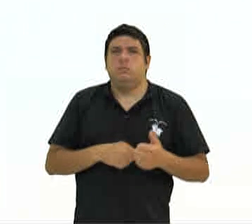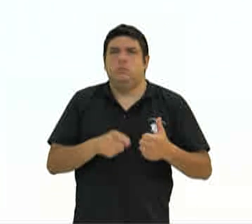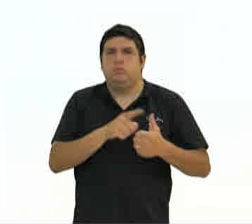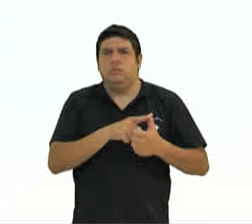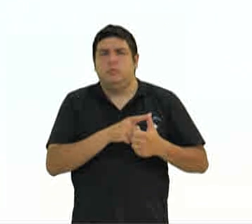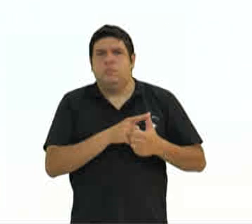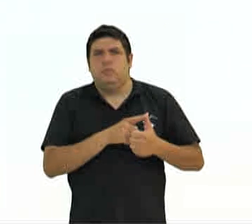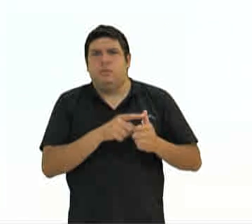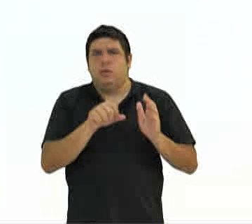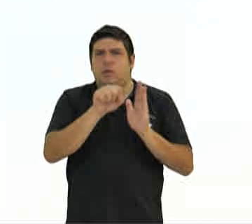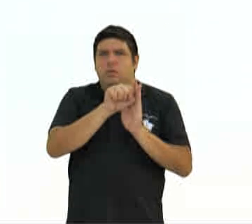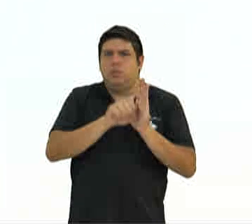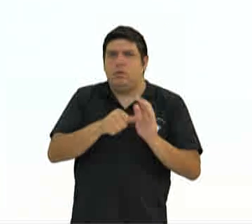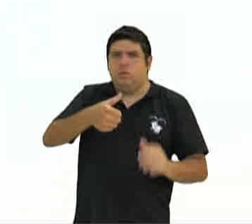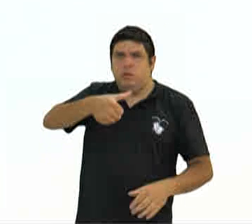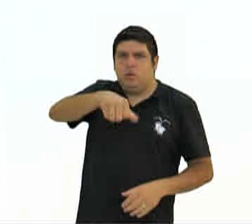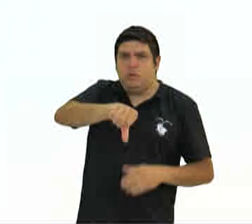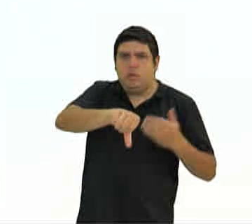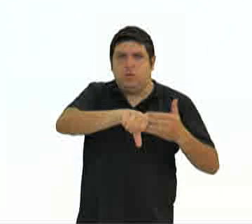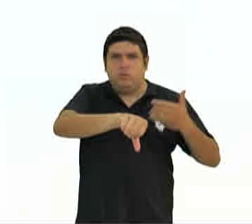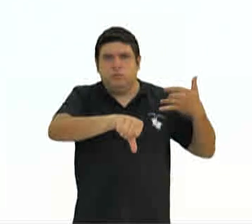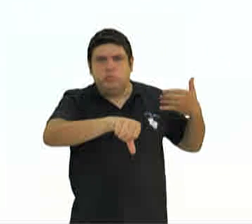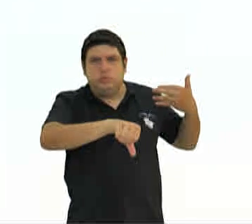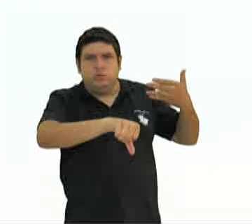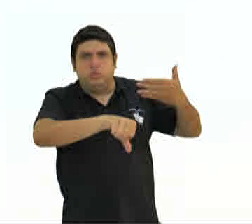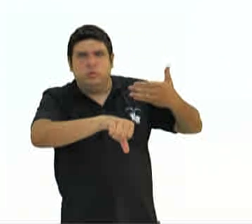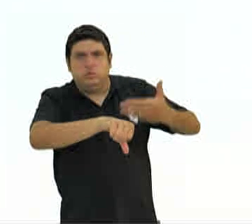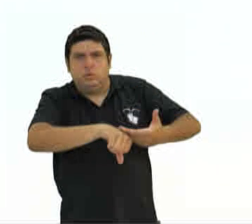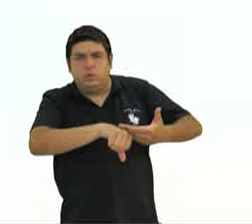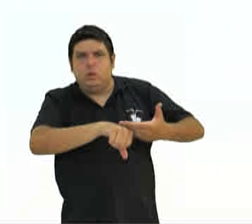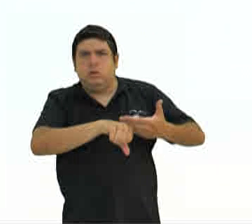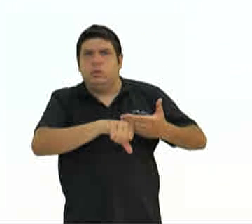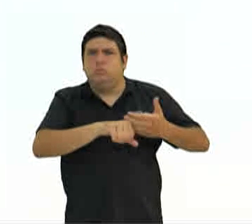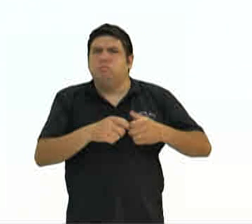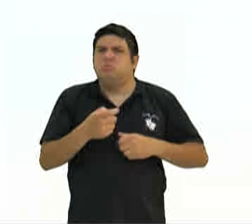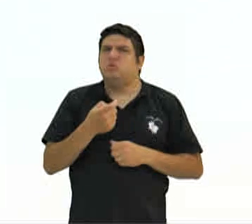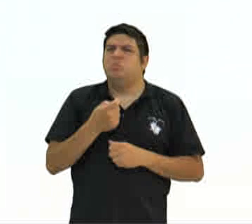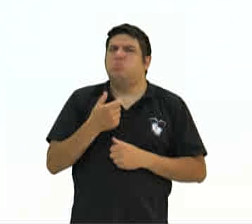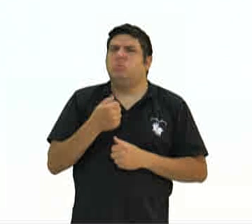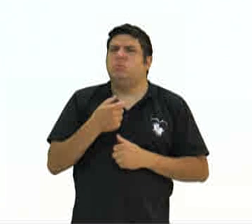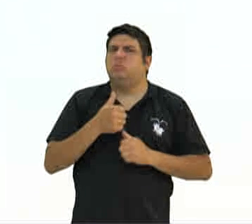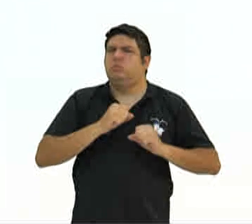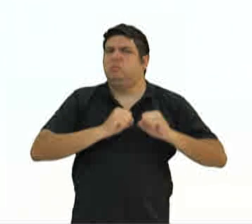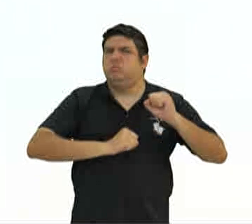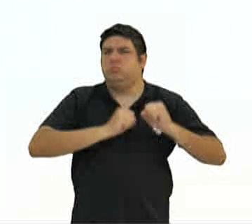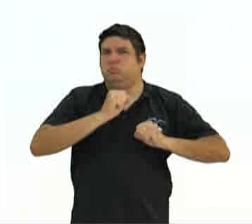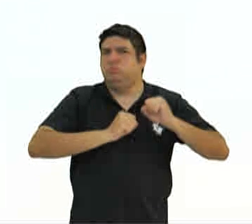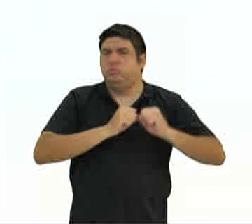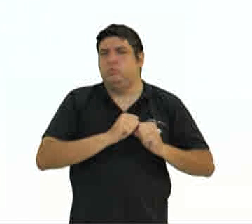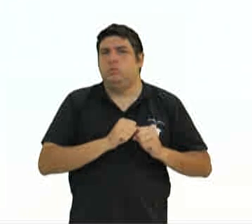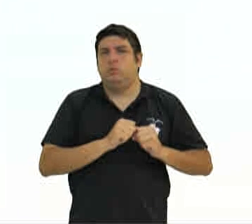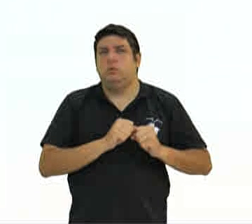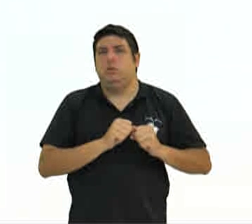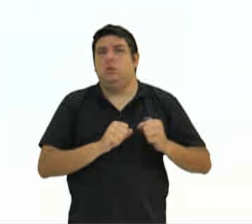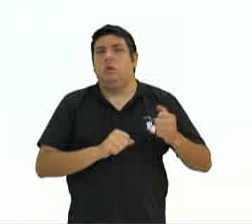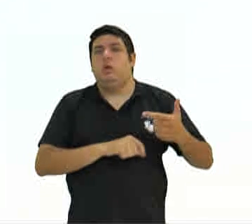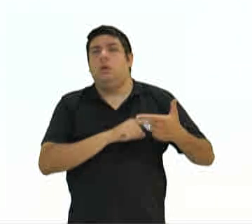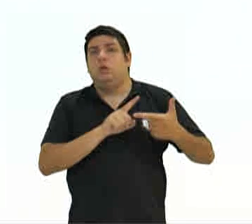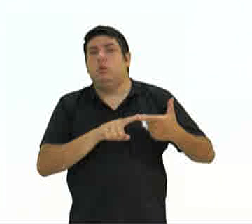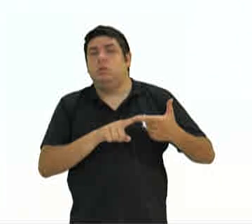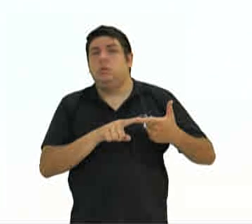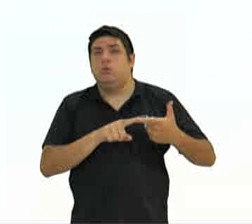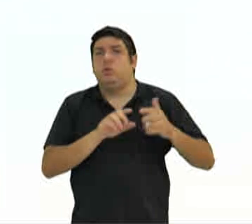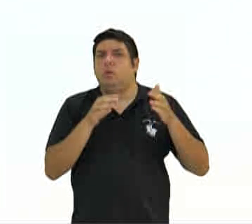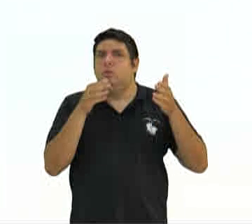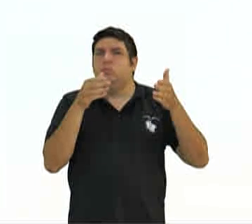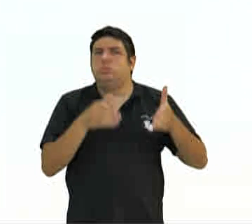significativa até o século XIX, então quer dizer, praticamente não havia industrialização até esse período. A concentração maior em São Paulo e Rio